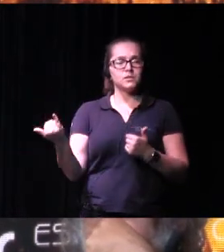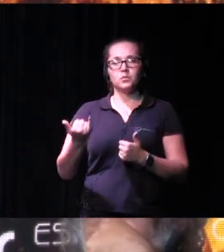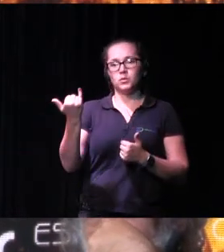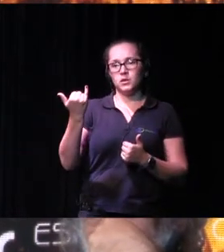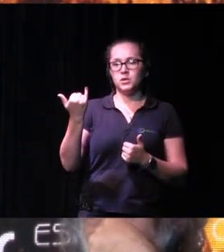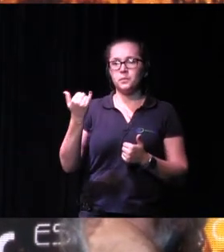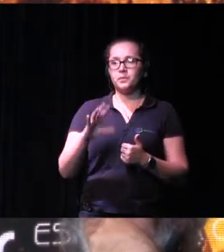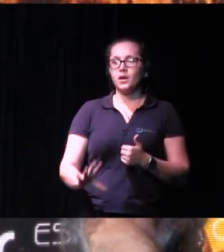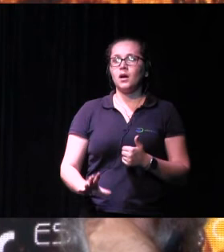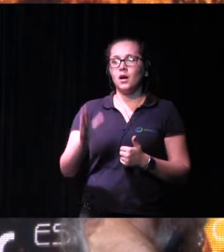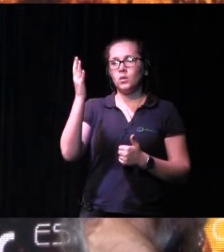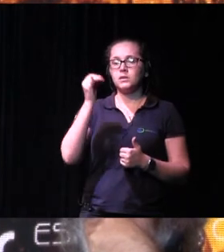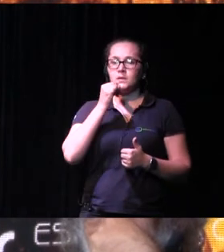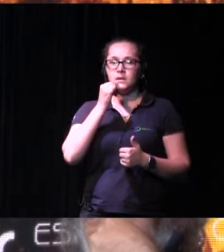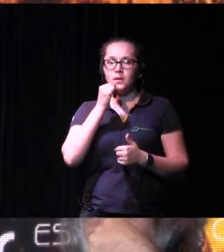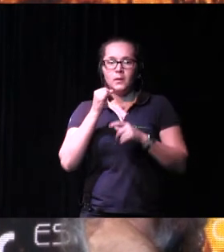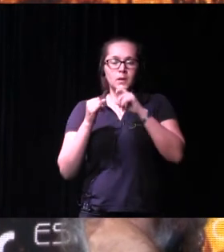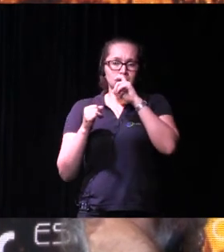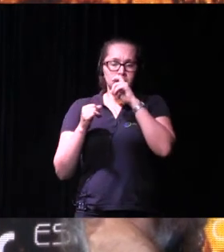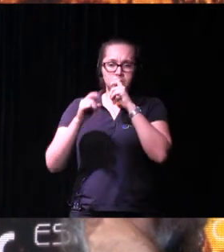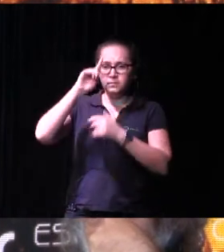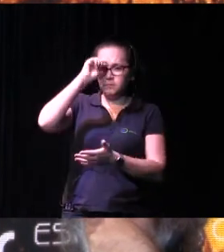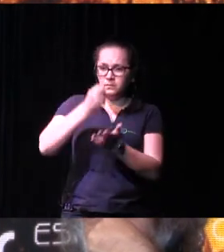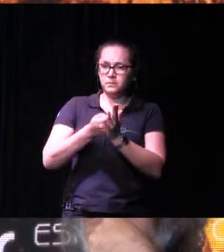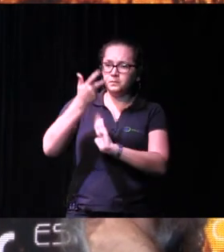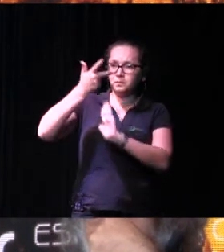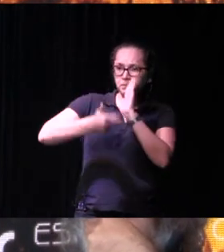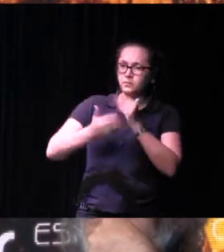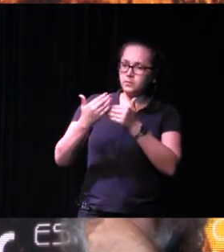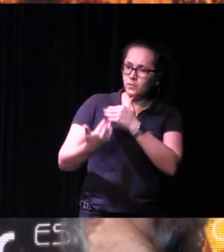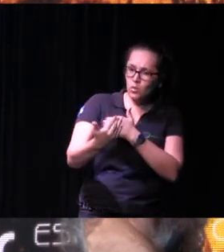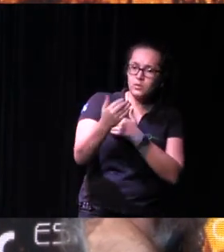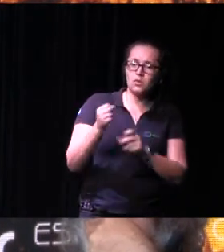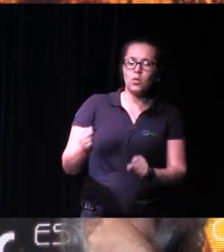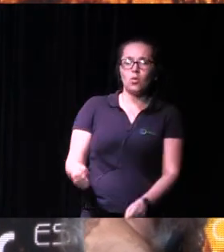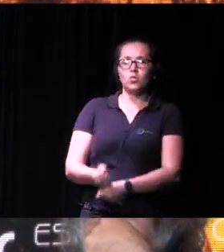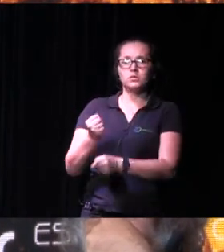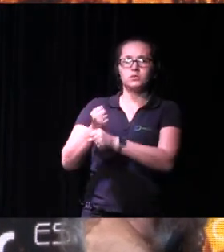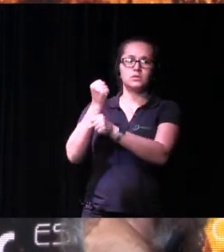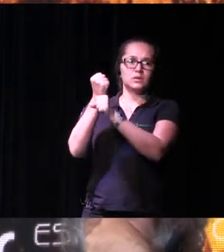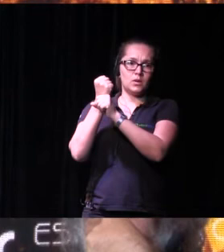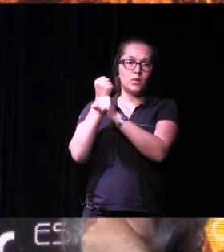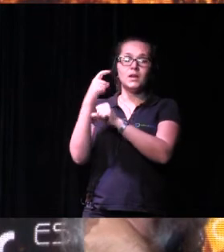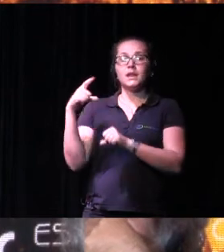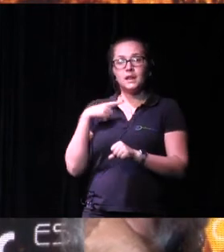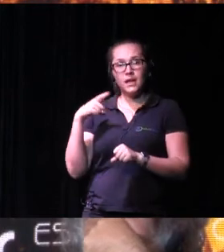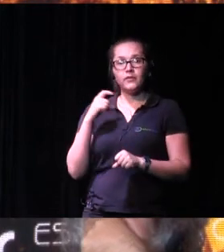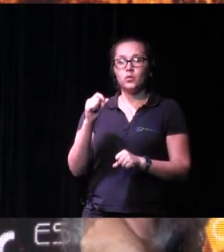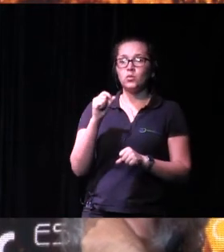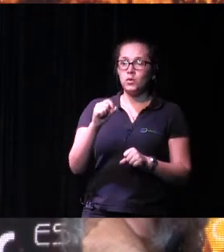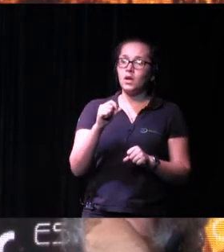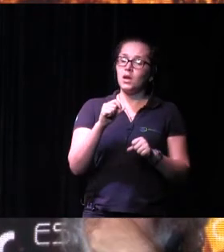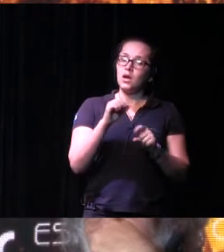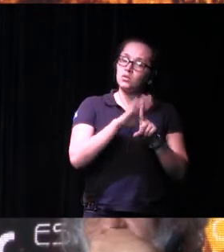que decididos os projetos começaram suas construções, houve uma socialização do